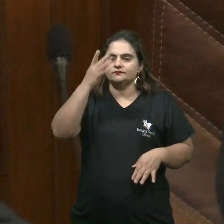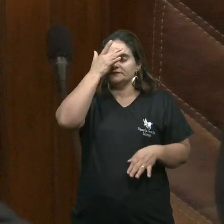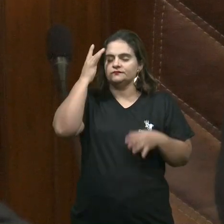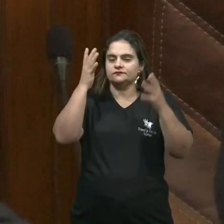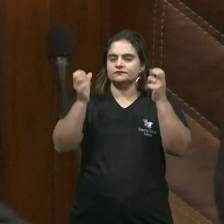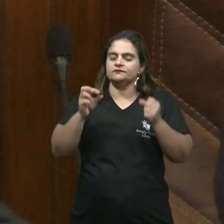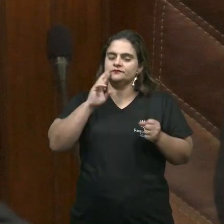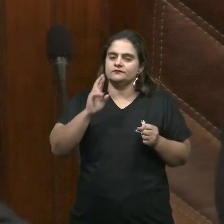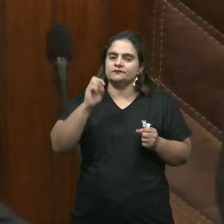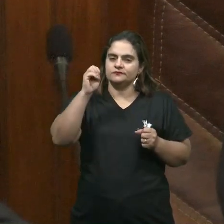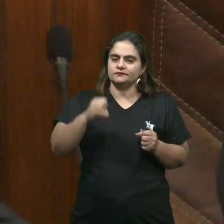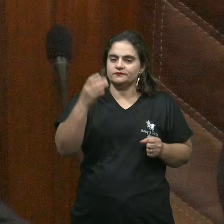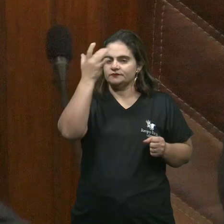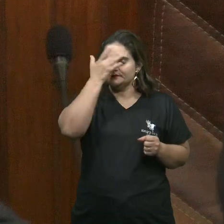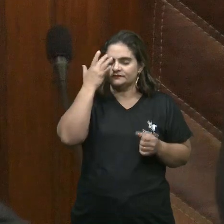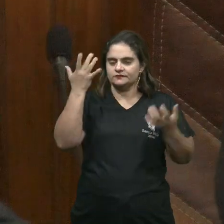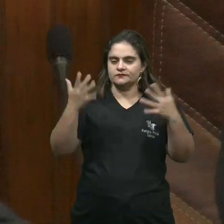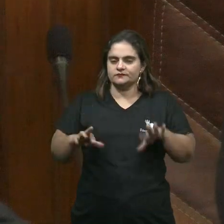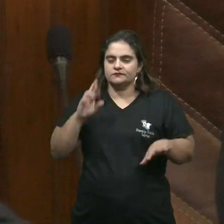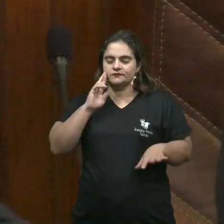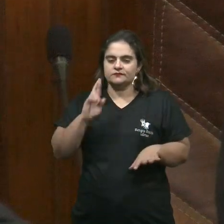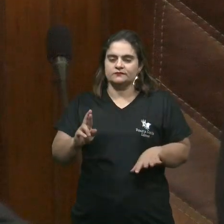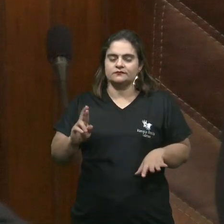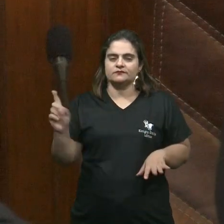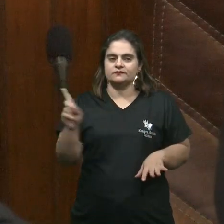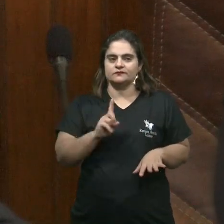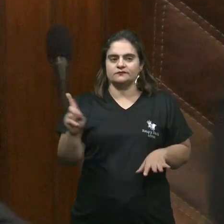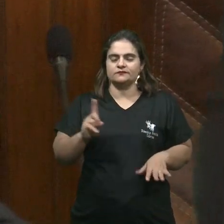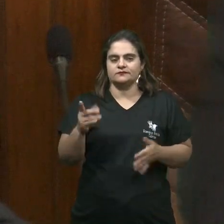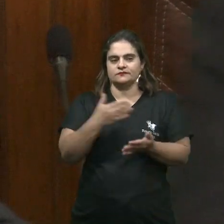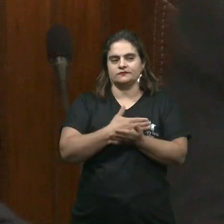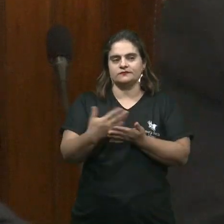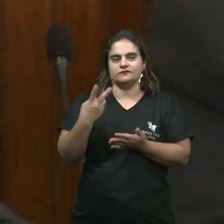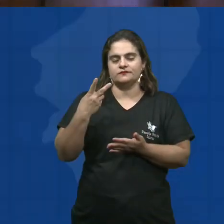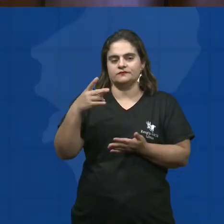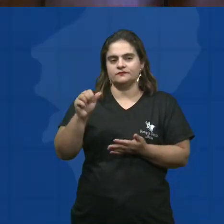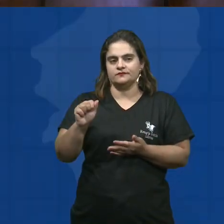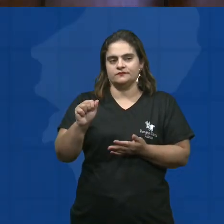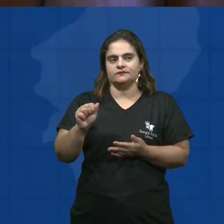responderão sim, aqueles que forem contrárias responderão não. A vereadora Vânia Ramos, para início da votação.